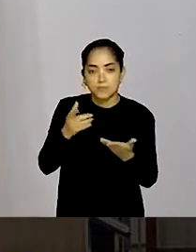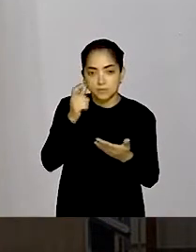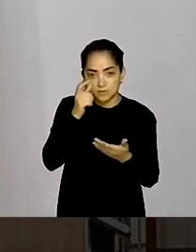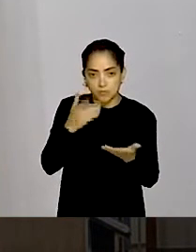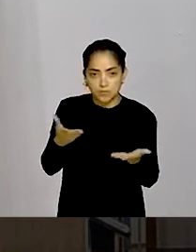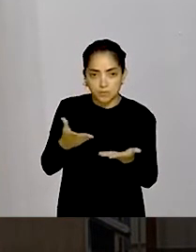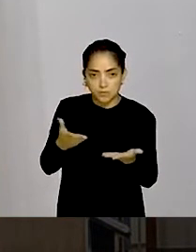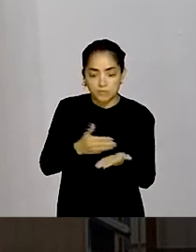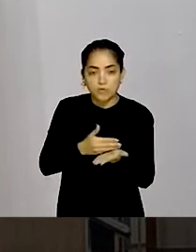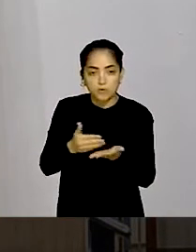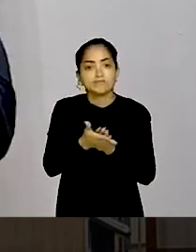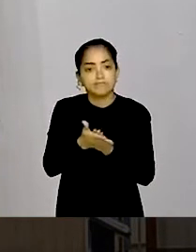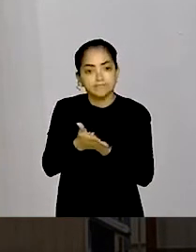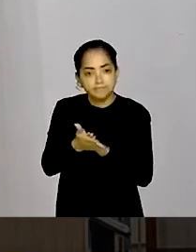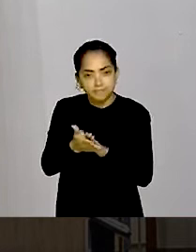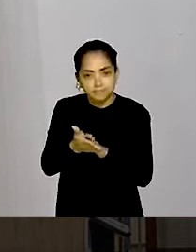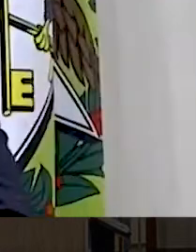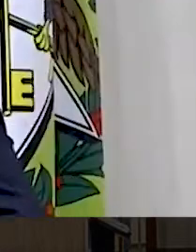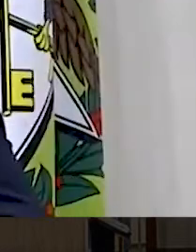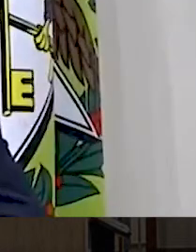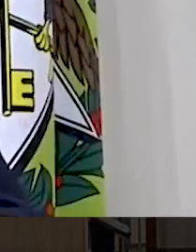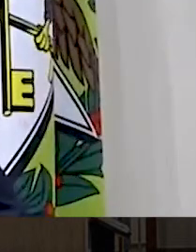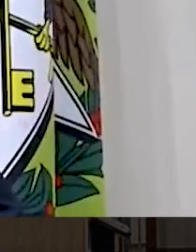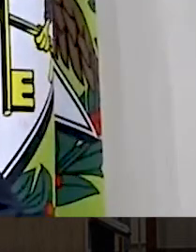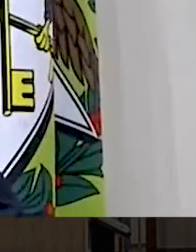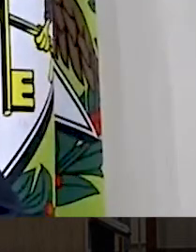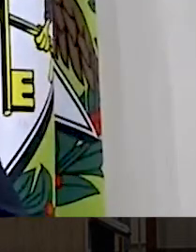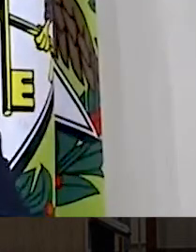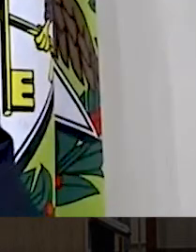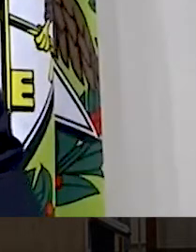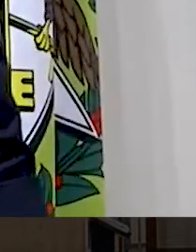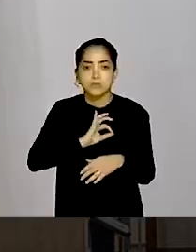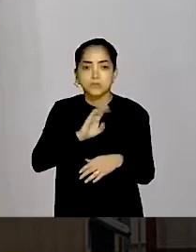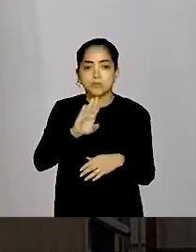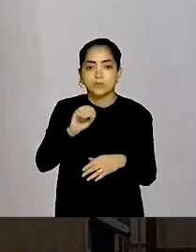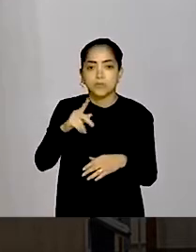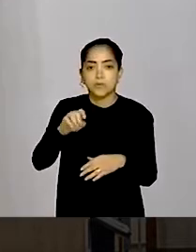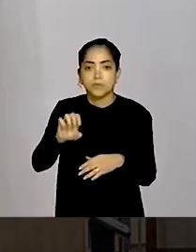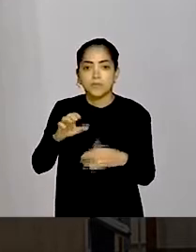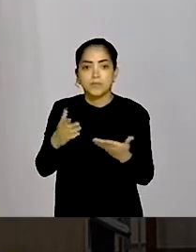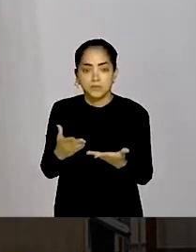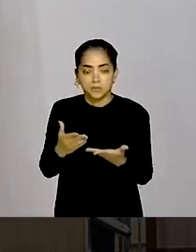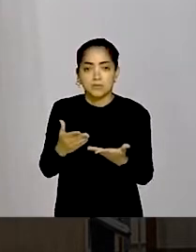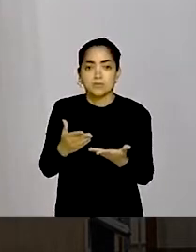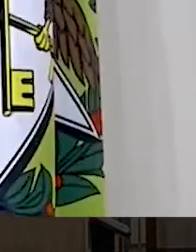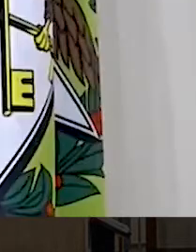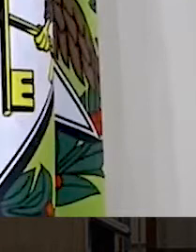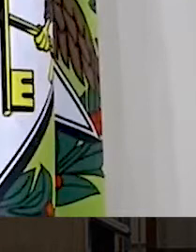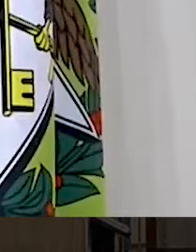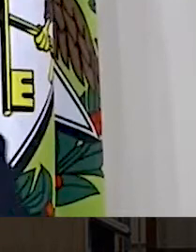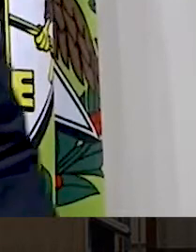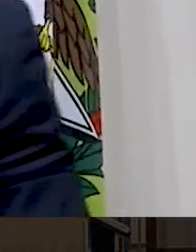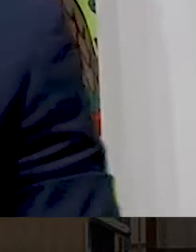Quero começar parabenizando a ação do BOPE e de todos os outros envolvidos pela operação Trembala, que